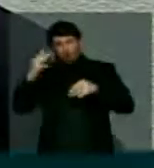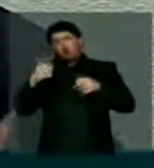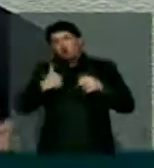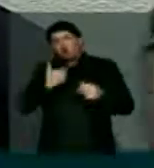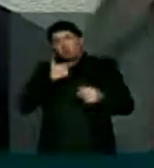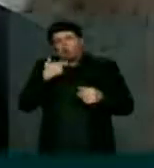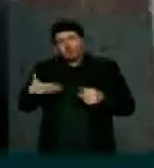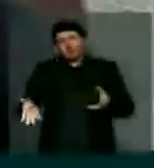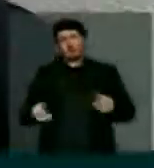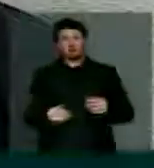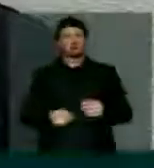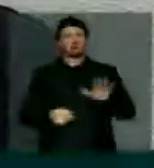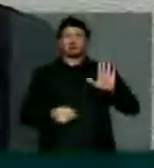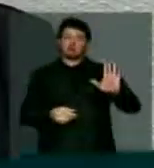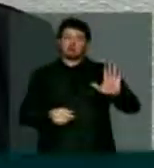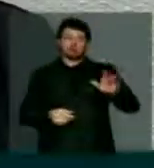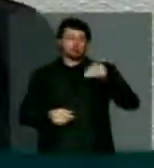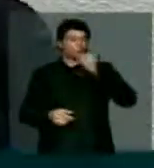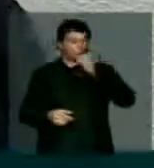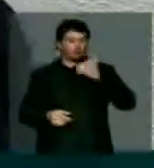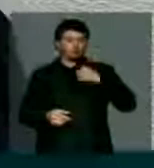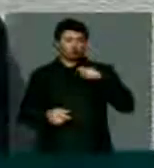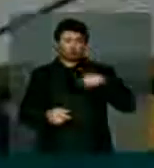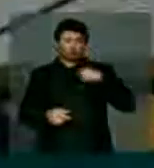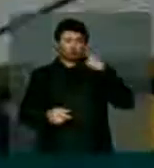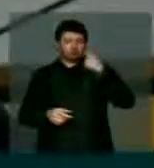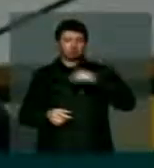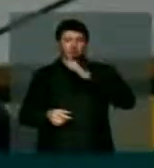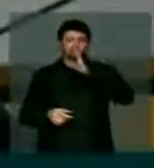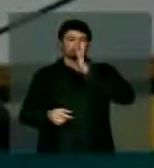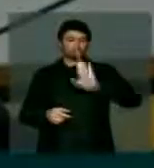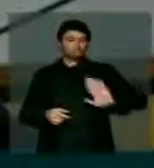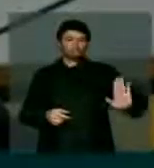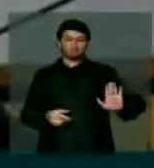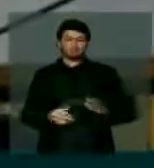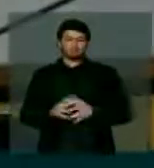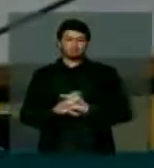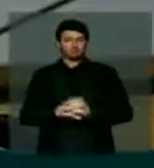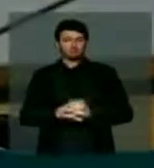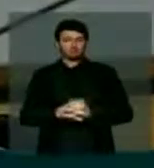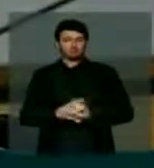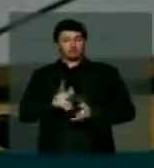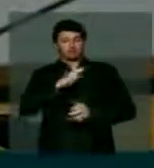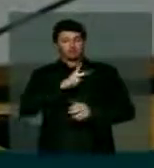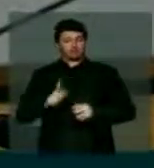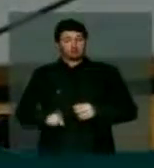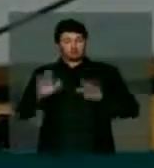fazê-los. Eu estou indo além da minha competência como advogado.